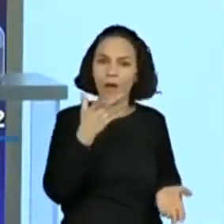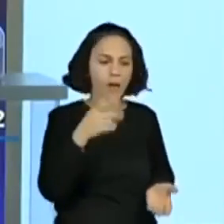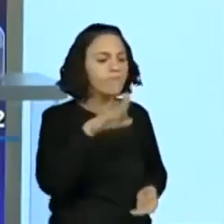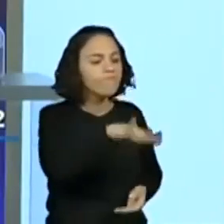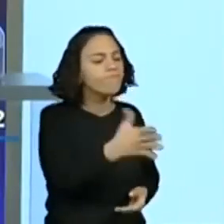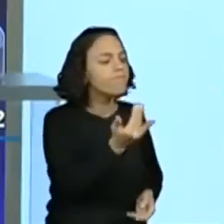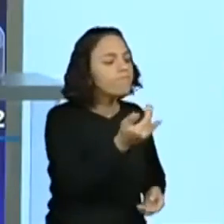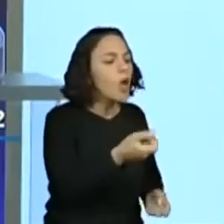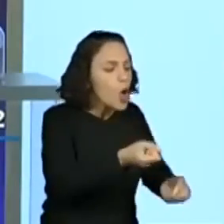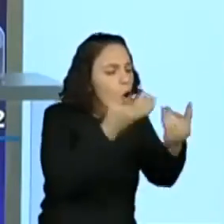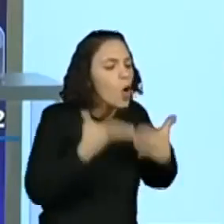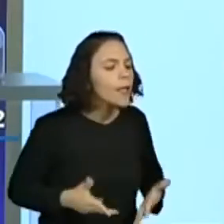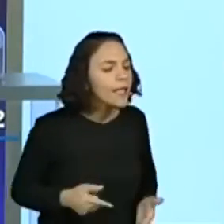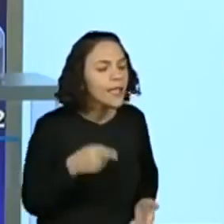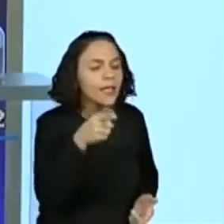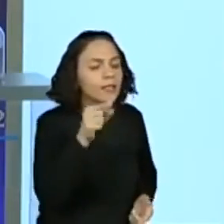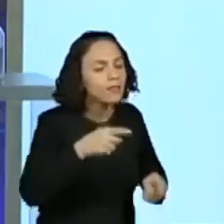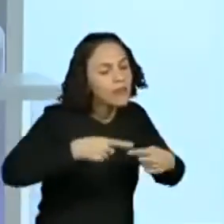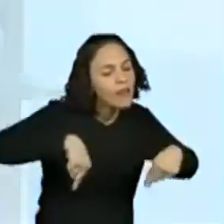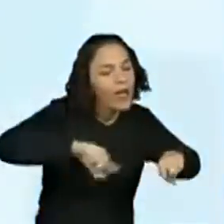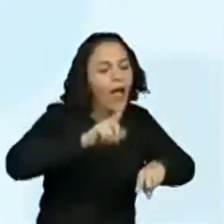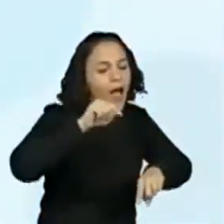obrigá-lo a contar.